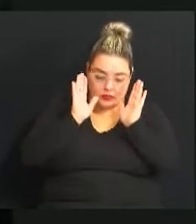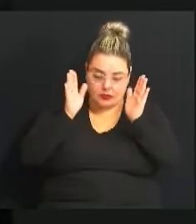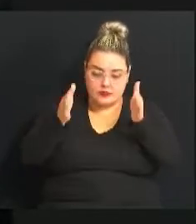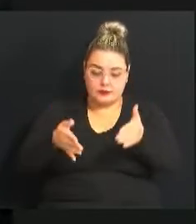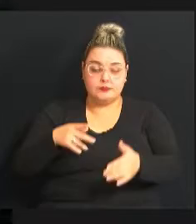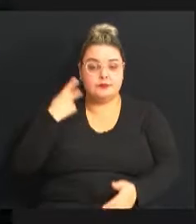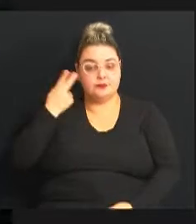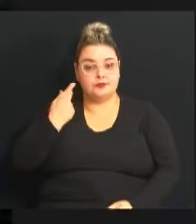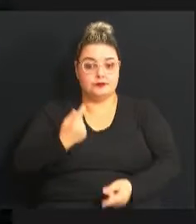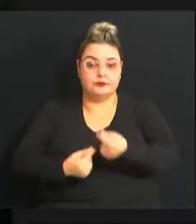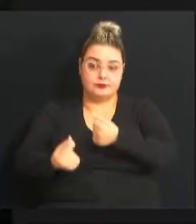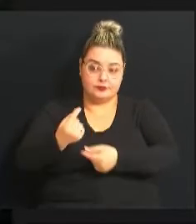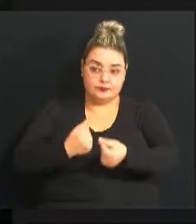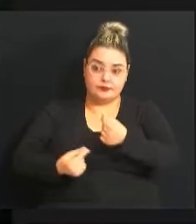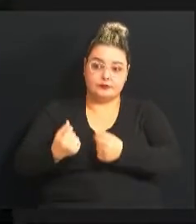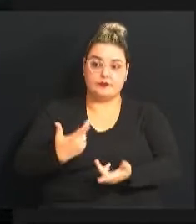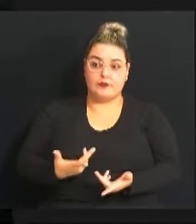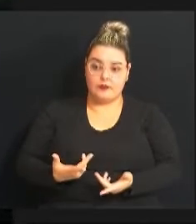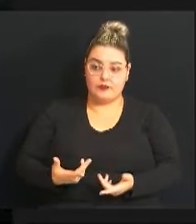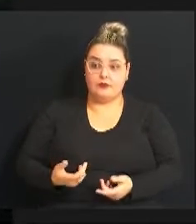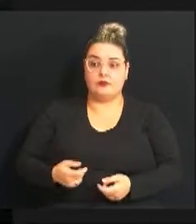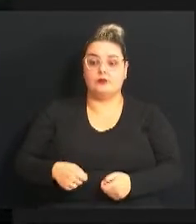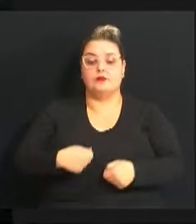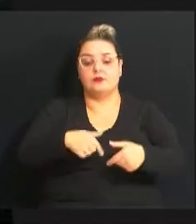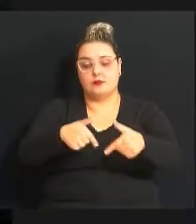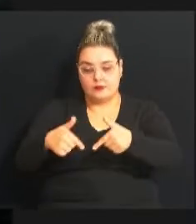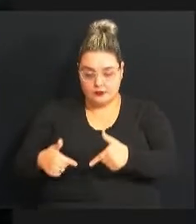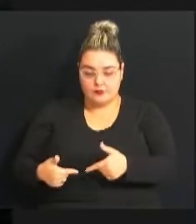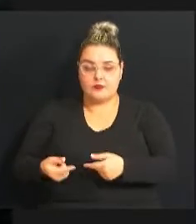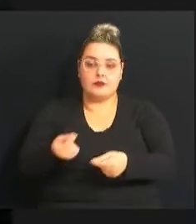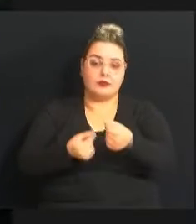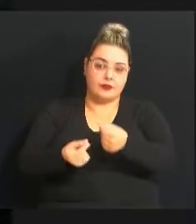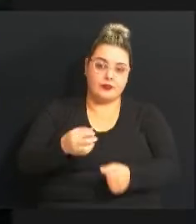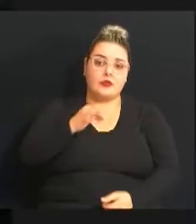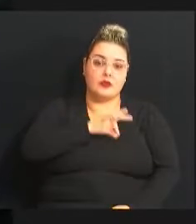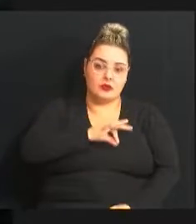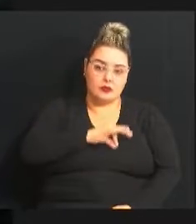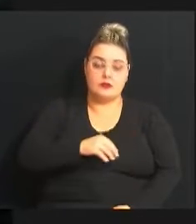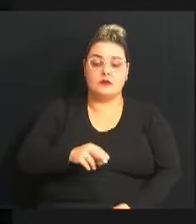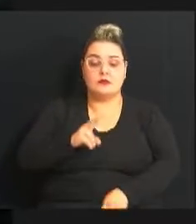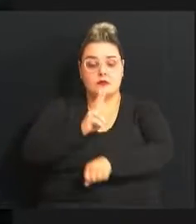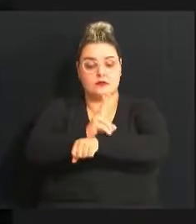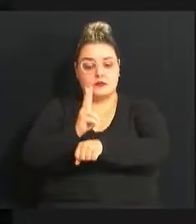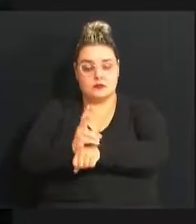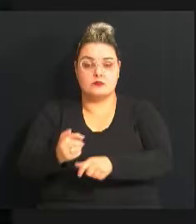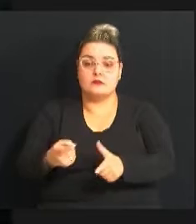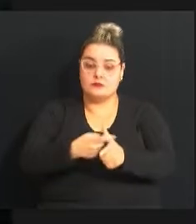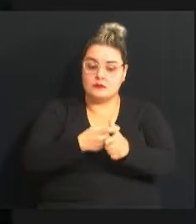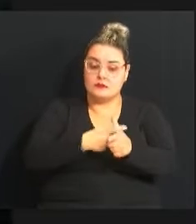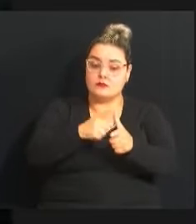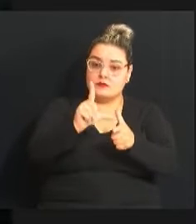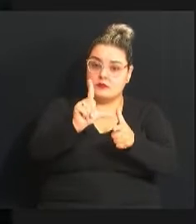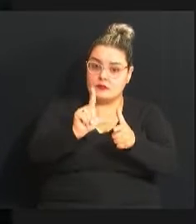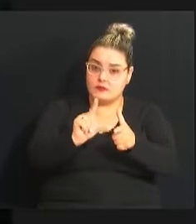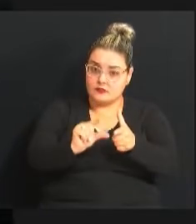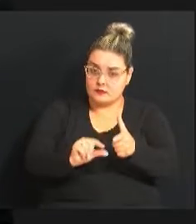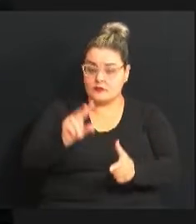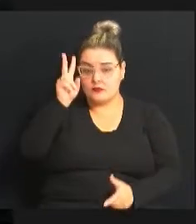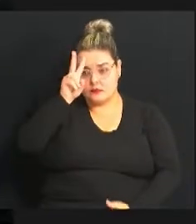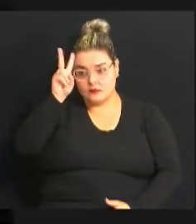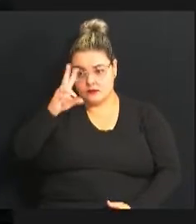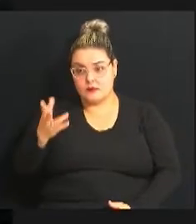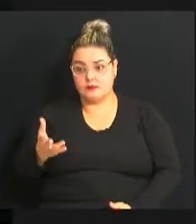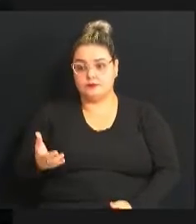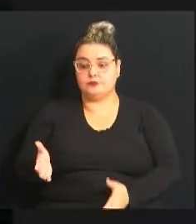econômica. A gente tem que gerar emprego, a gente tem que gerar renda, e a gente tem que cuidar também da redução do nível de endividamento. Lembrando que a gente saiu de um período